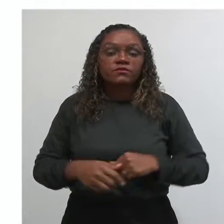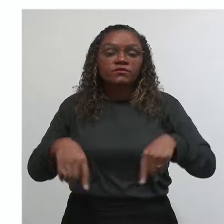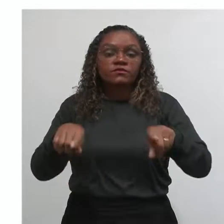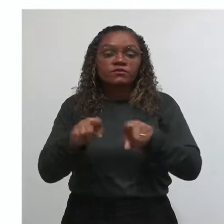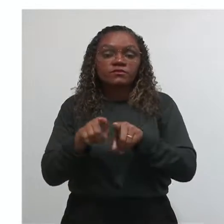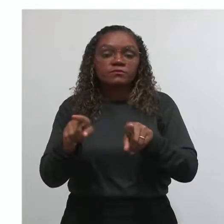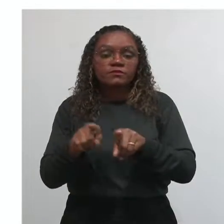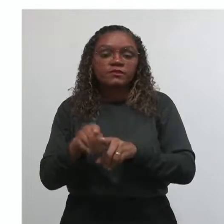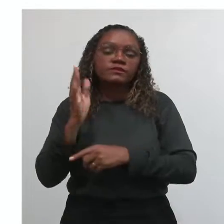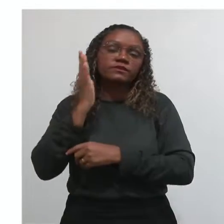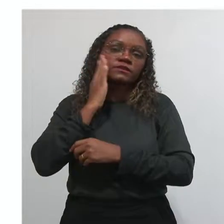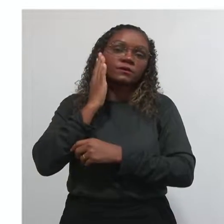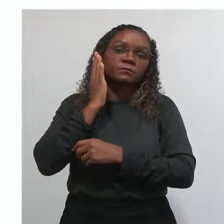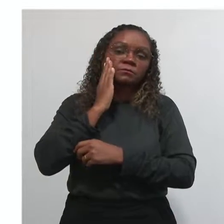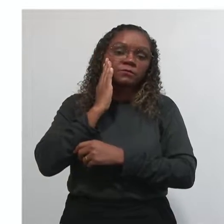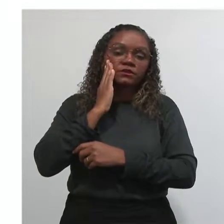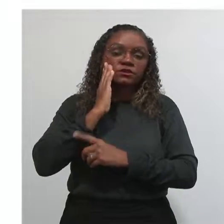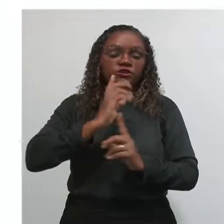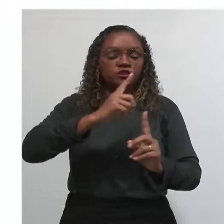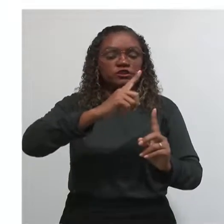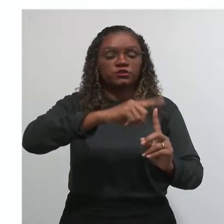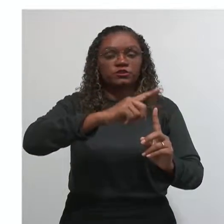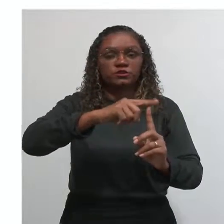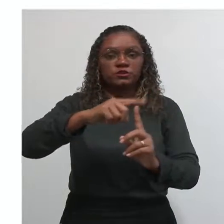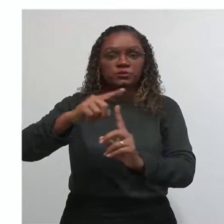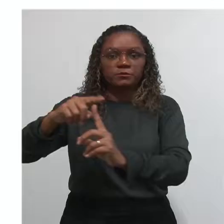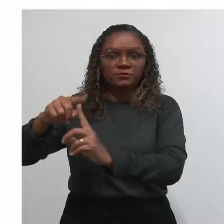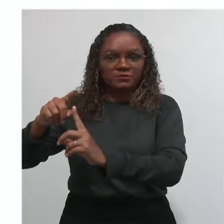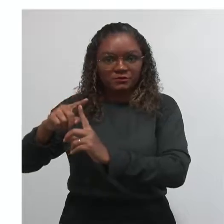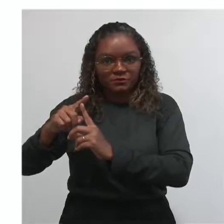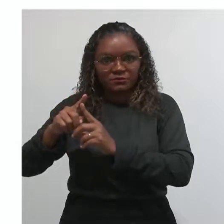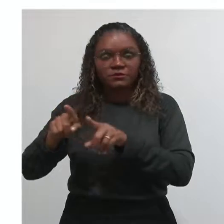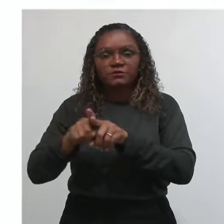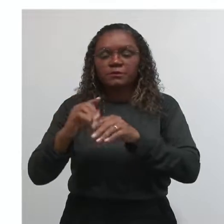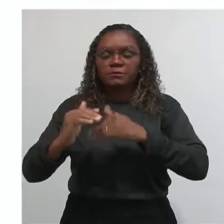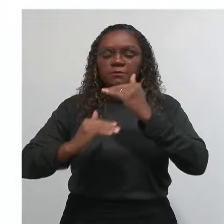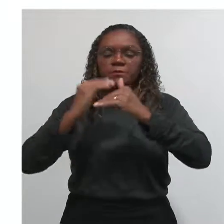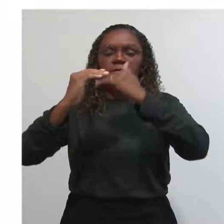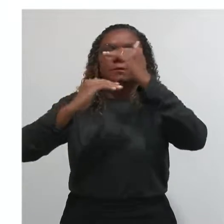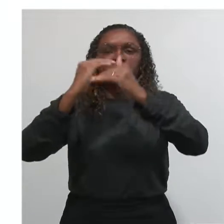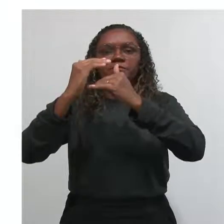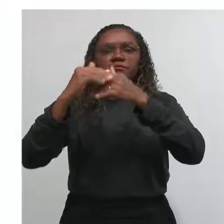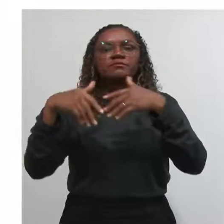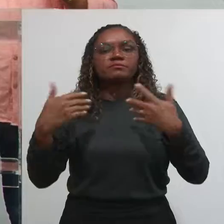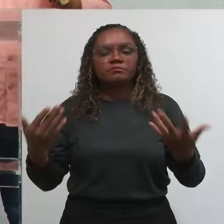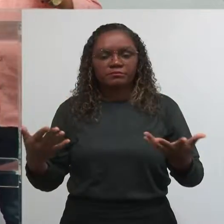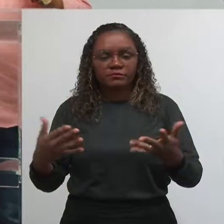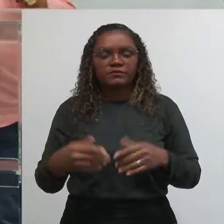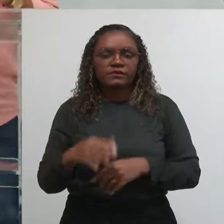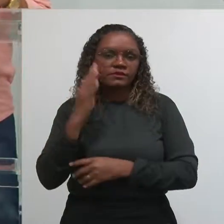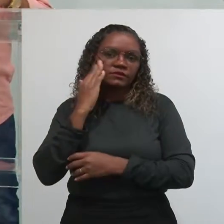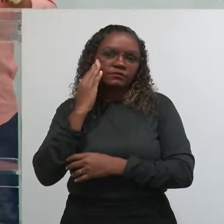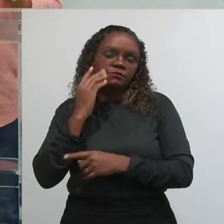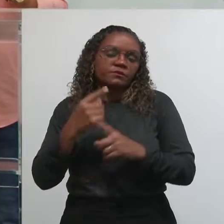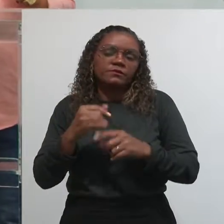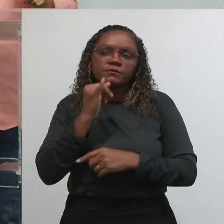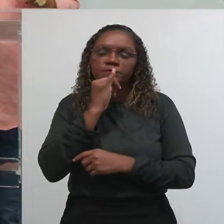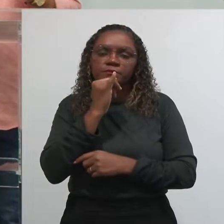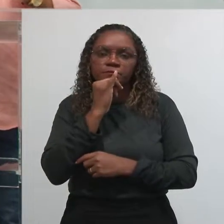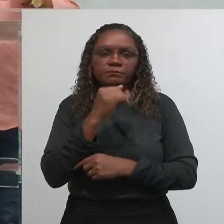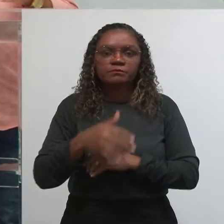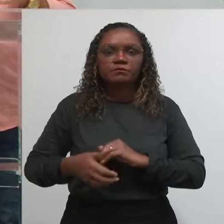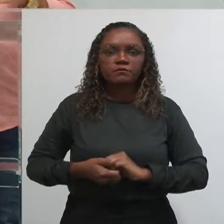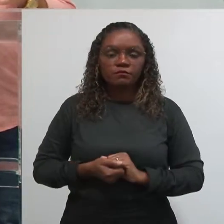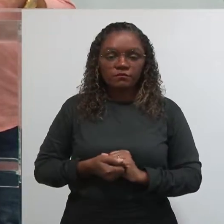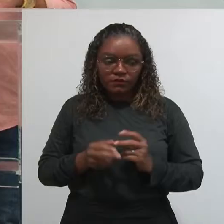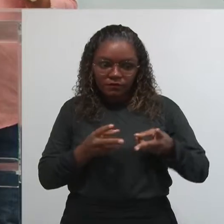Reconhece as especificidades de cada momento da construção de uma política. Isso é positivo, né? Porque você, a partir desse olhar, a